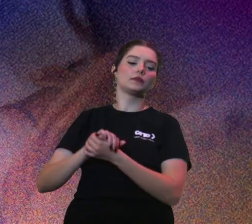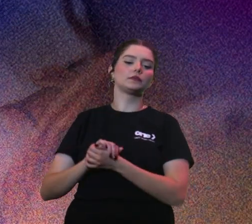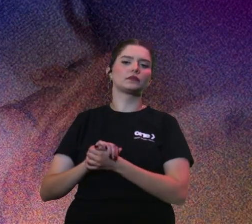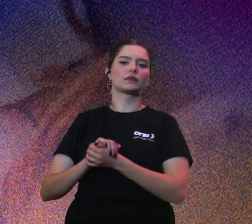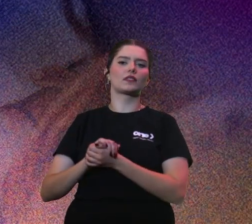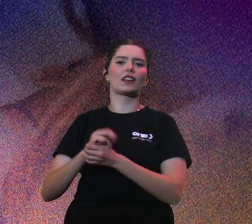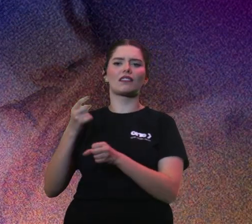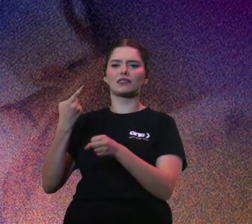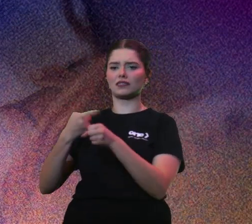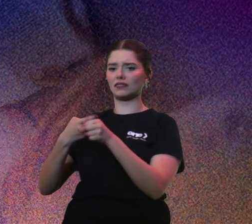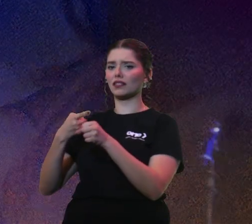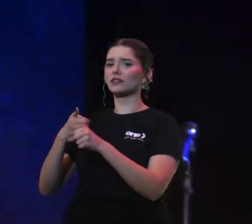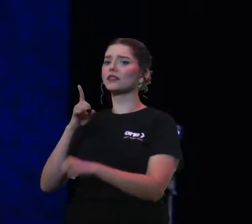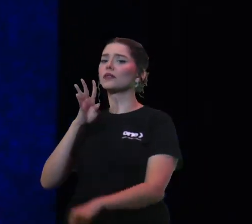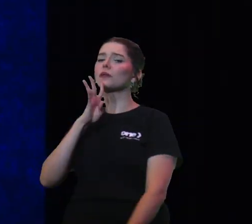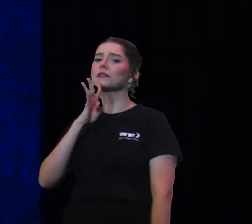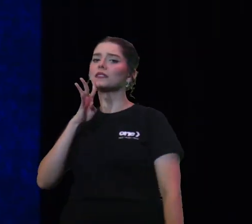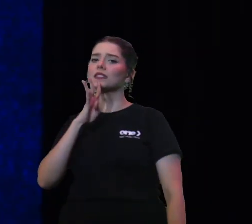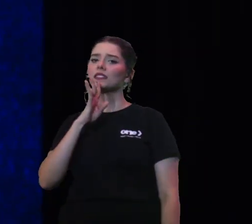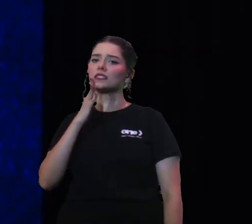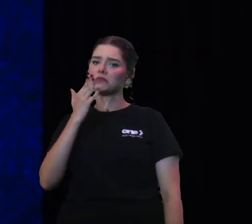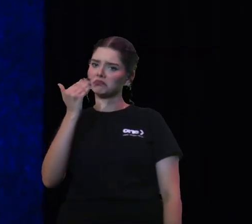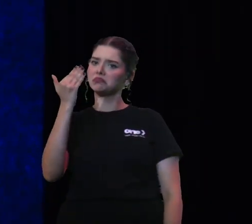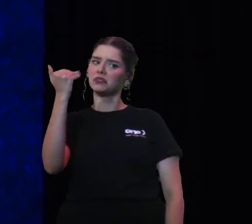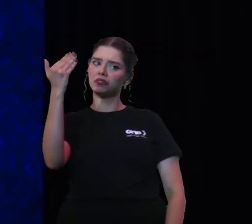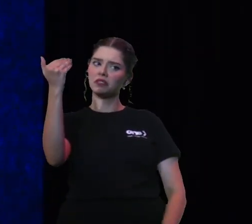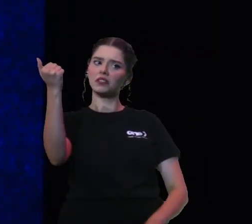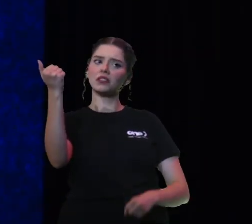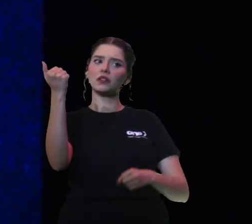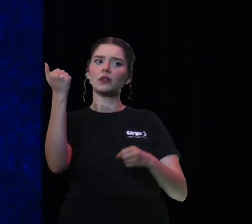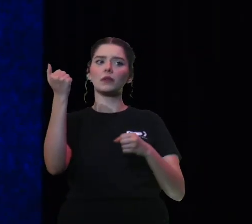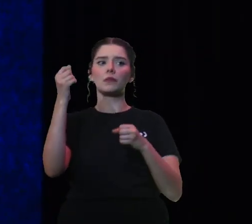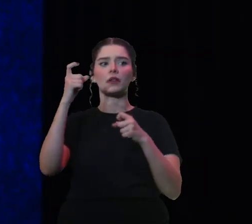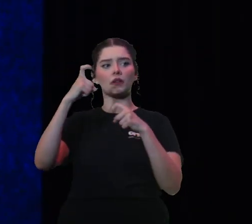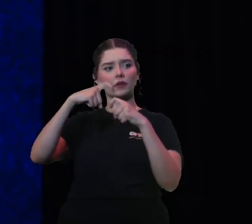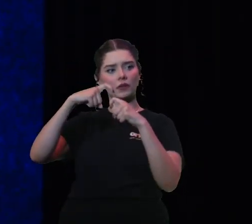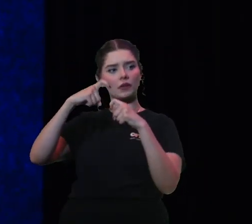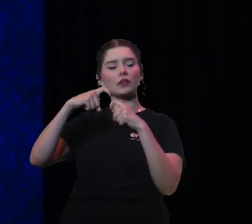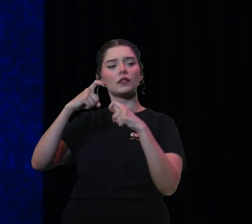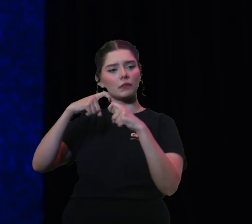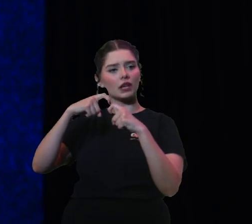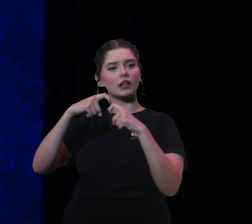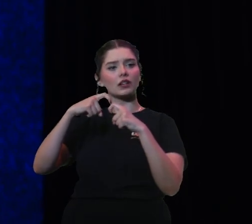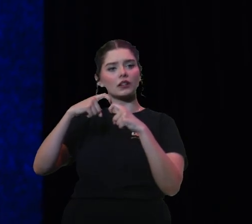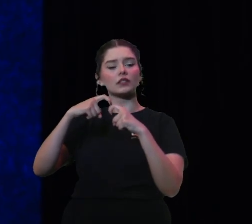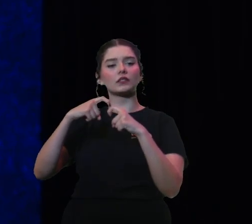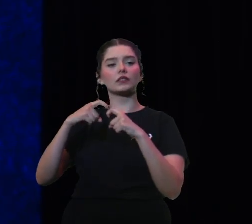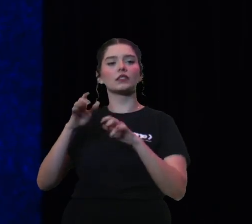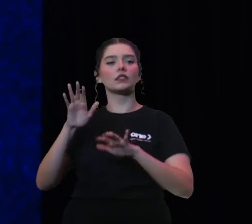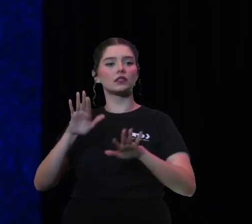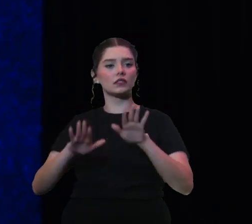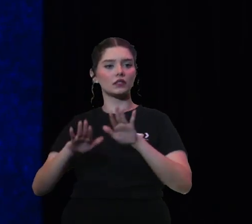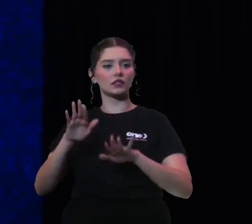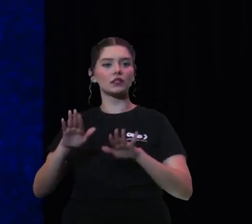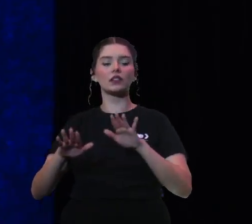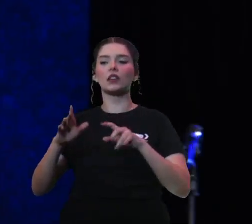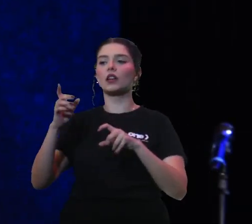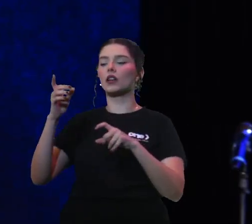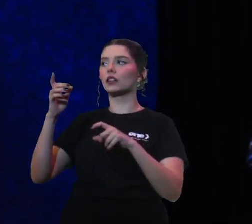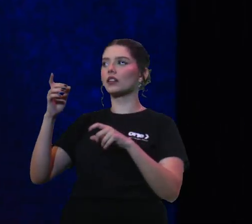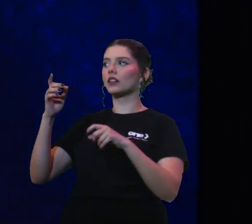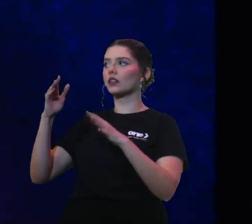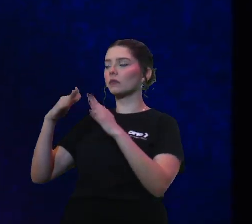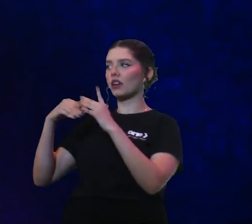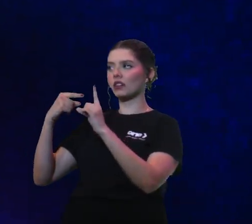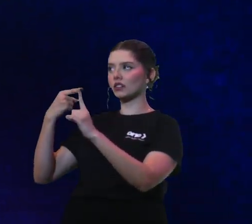cidade era muito conhecida pela parte médica, tanto do colírio para os olhos como a pomada para os ouvidos, mas ao mesmo tempo era uma igreja que não